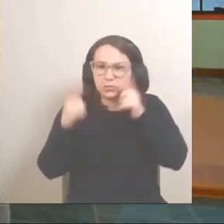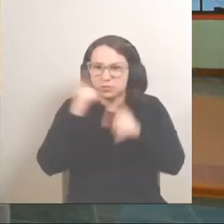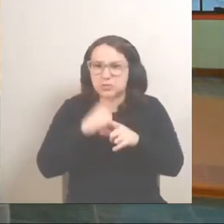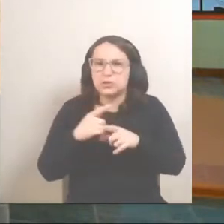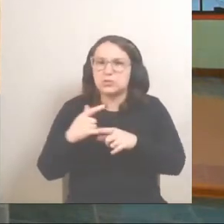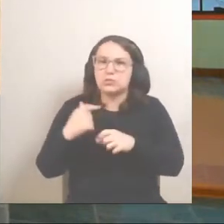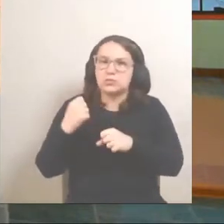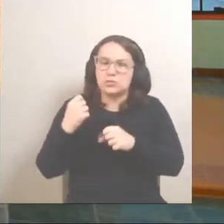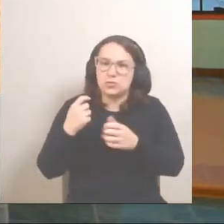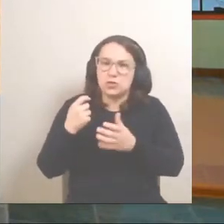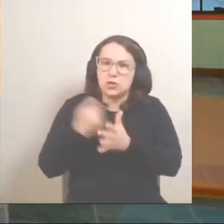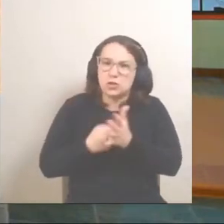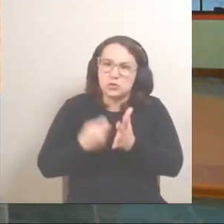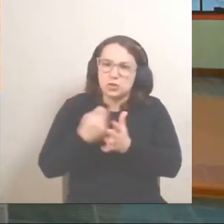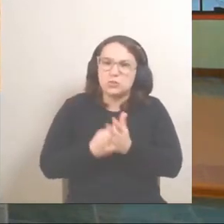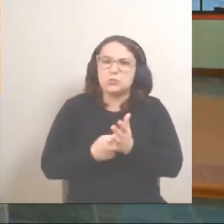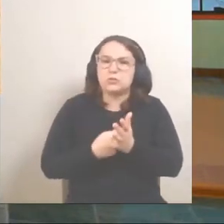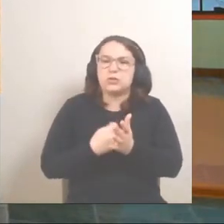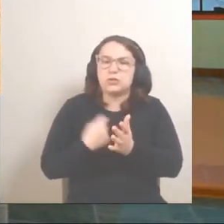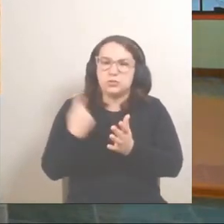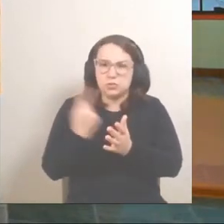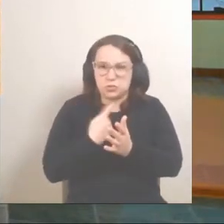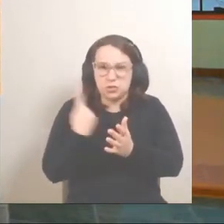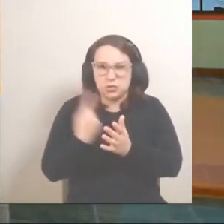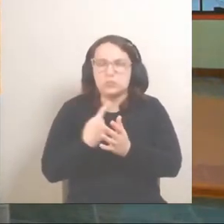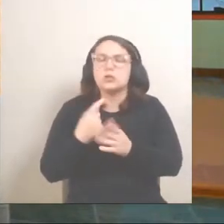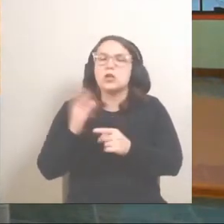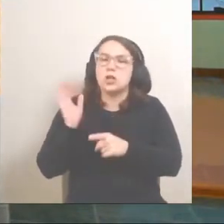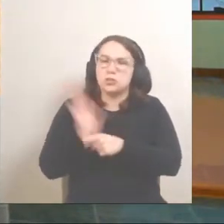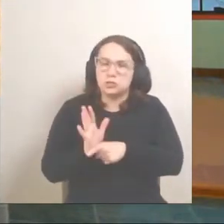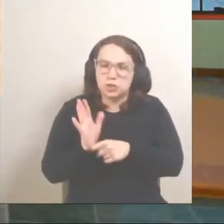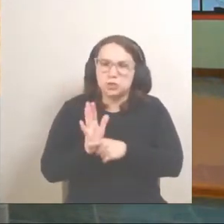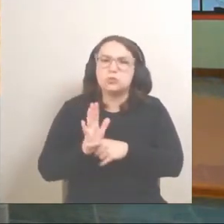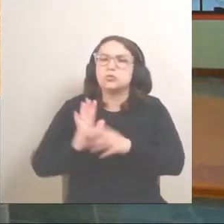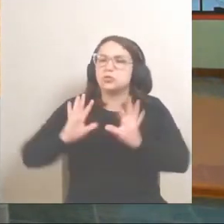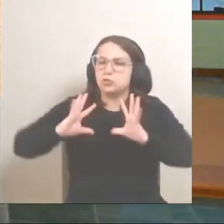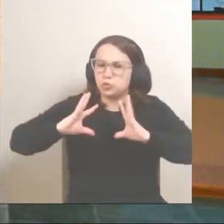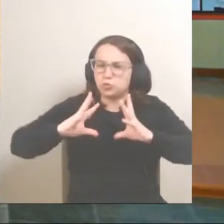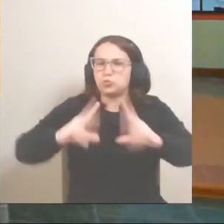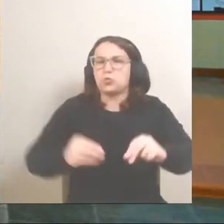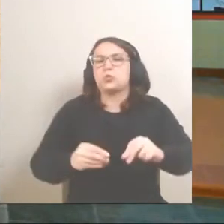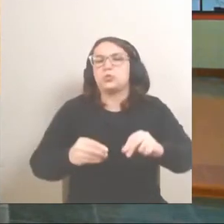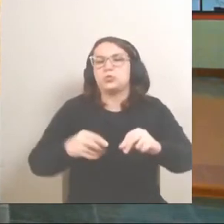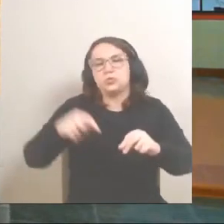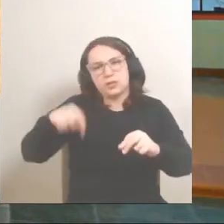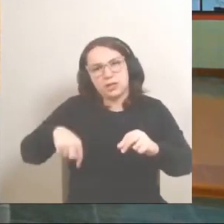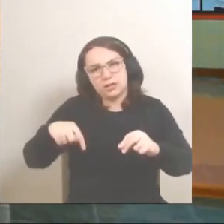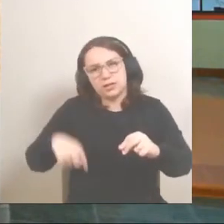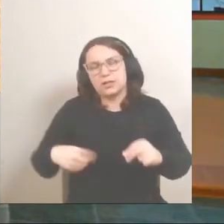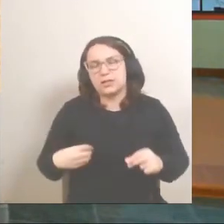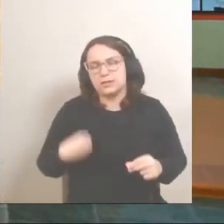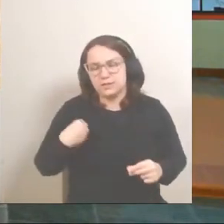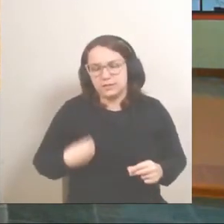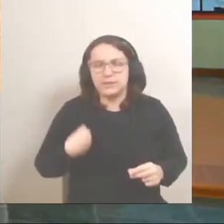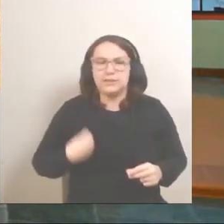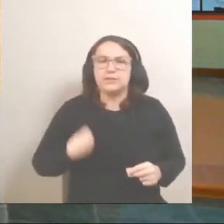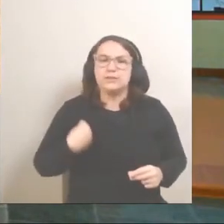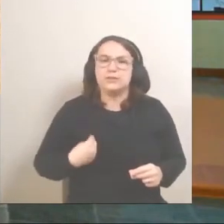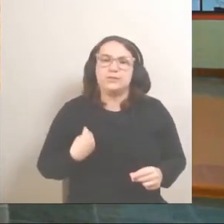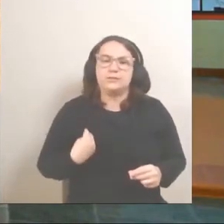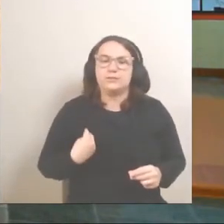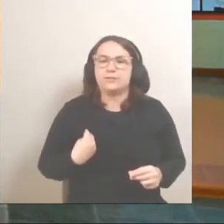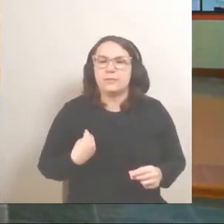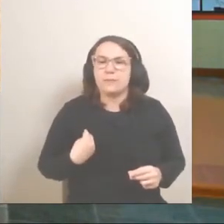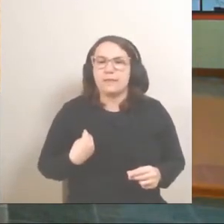construindo, não só pela gente, mas muita ajuda de todos que aqui habitam. E